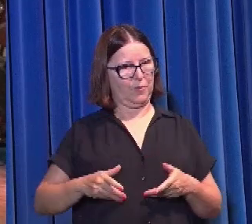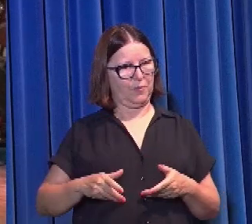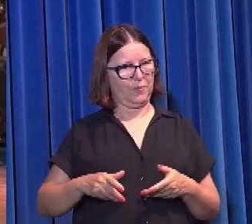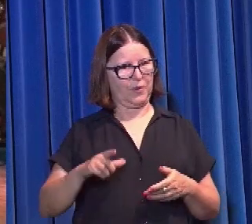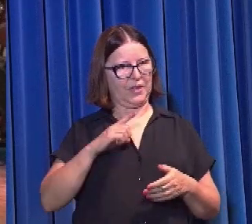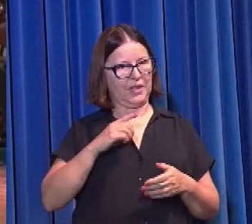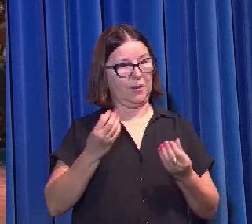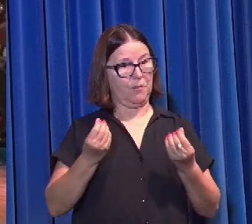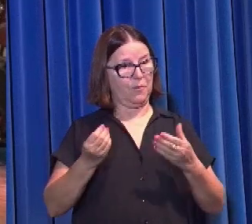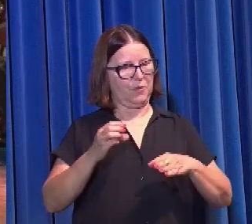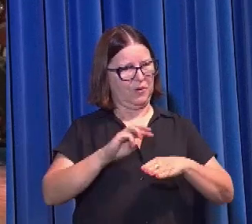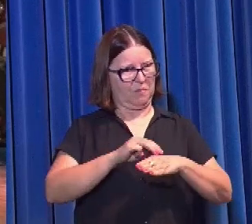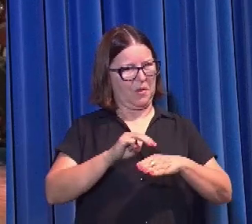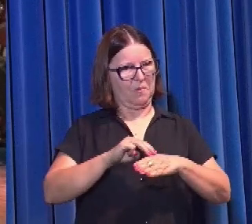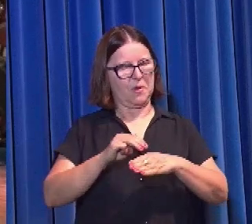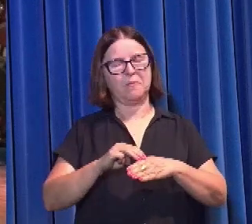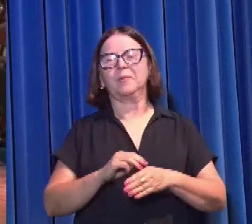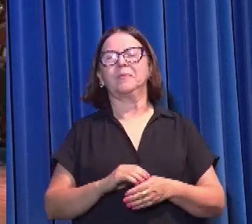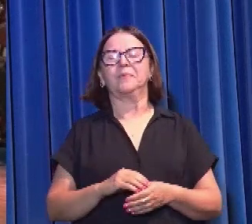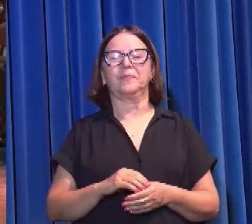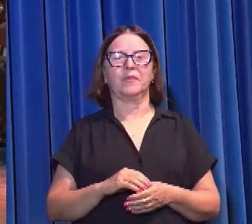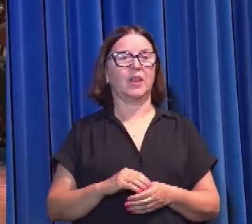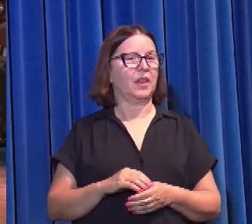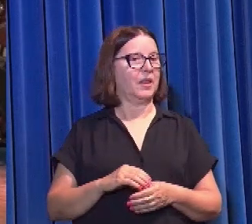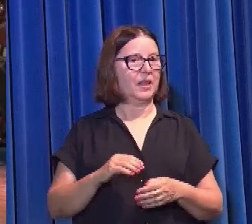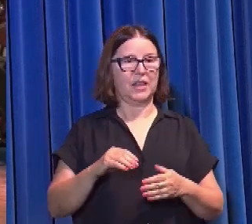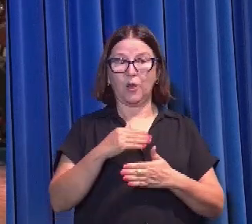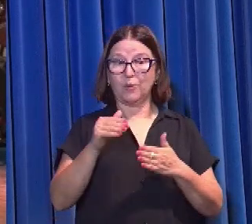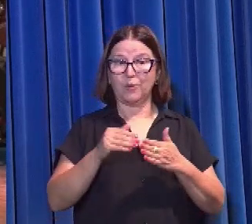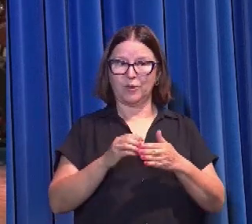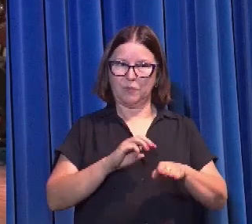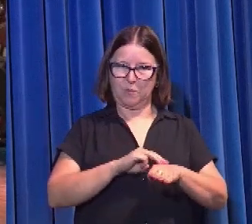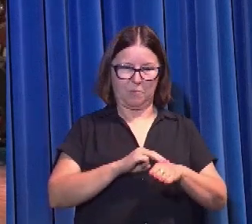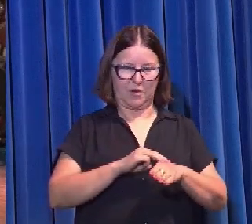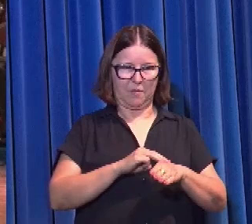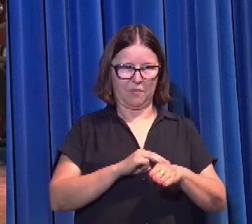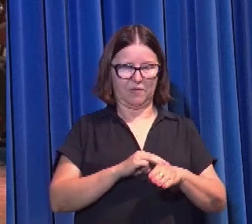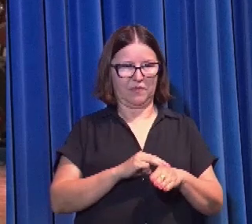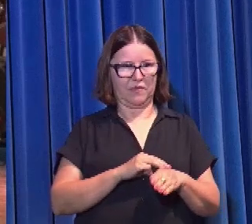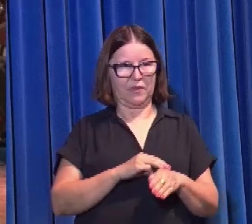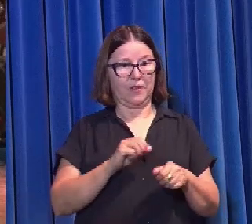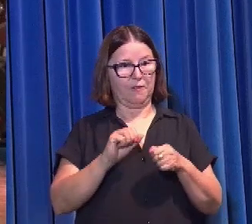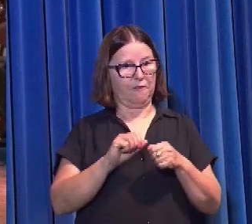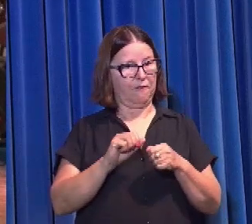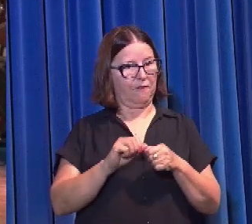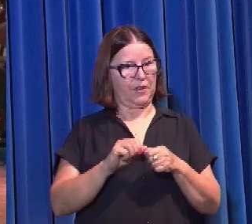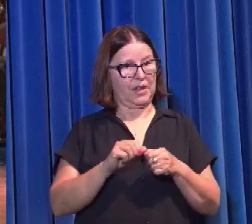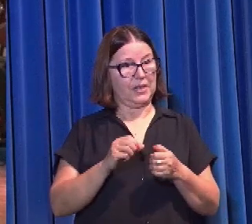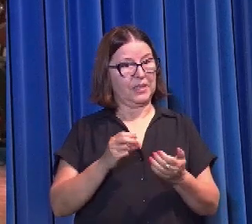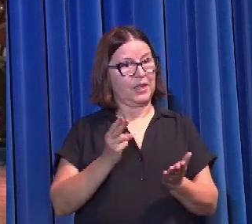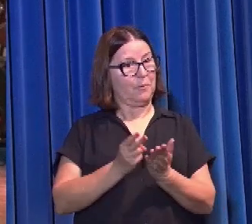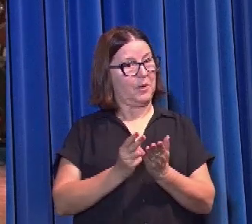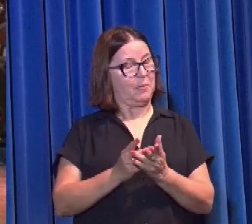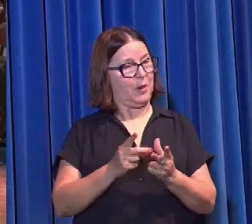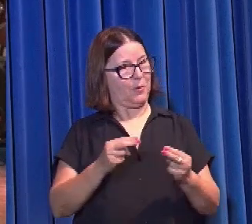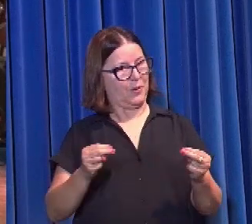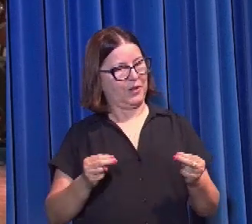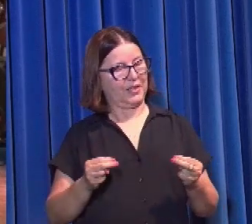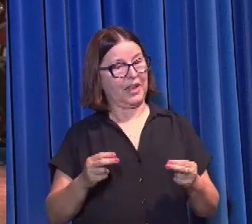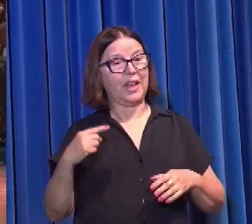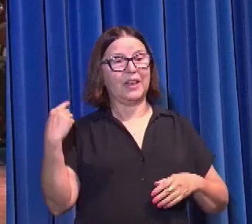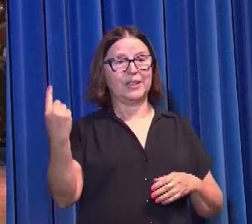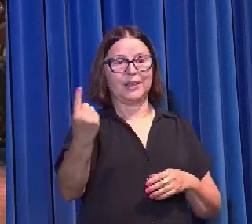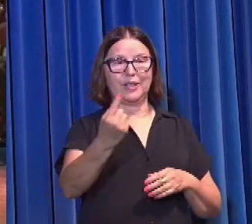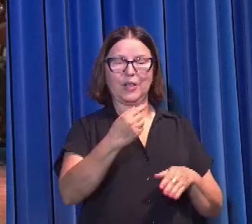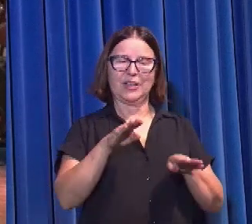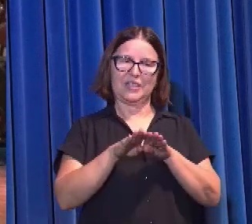muitos membros, mas nem todos os membros têm a mesma função, assim também nós, conquanto